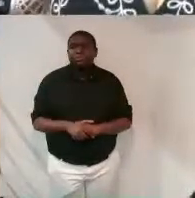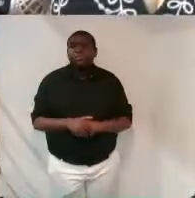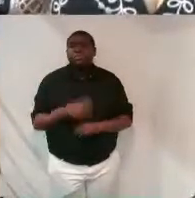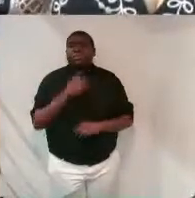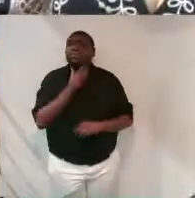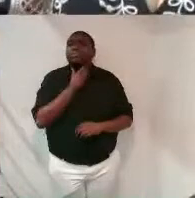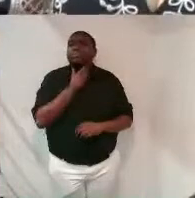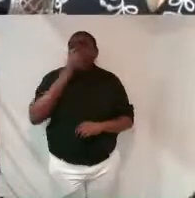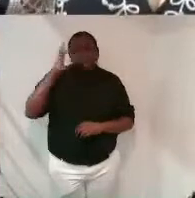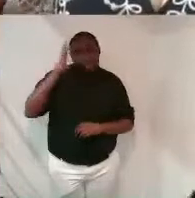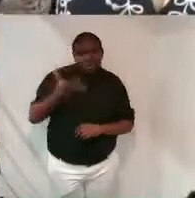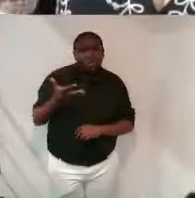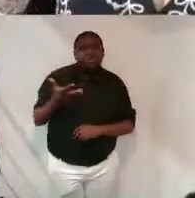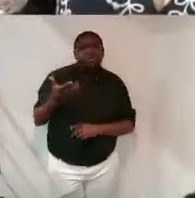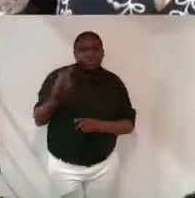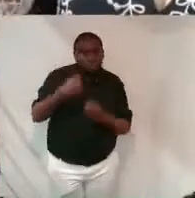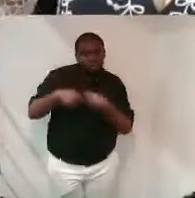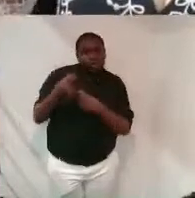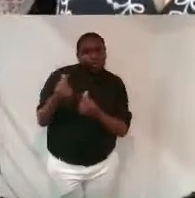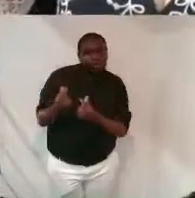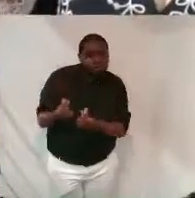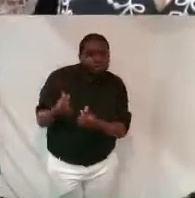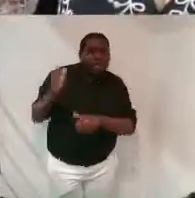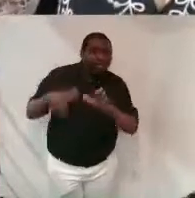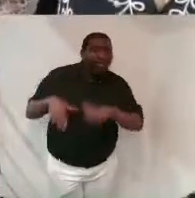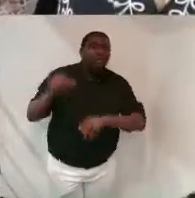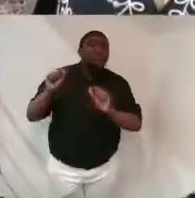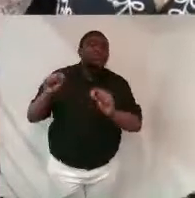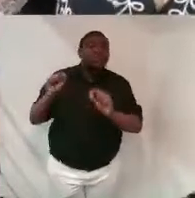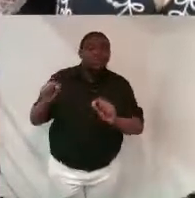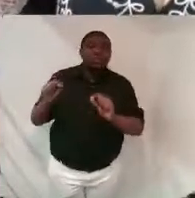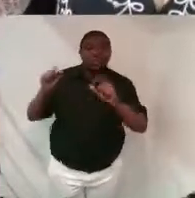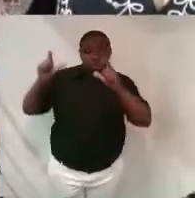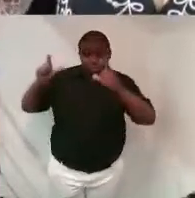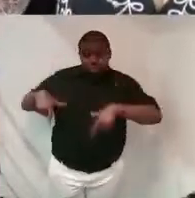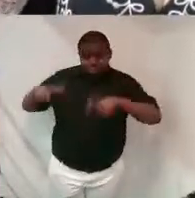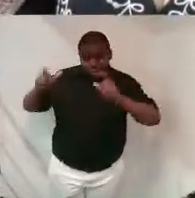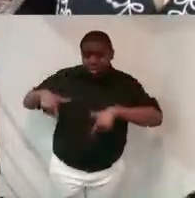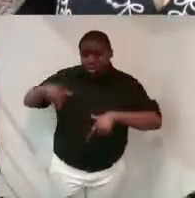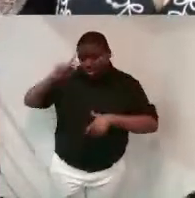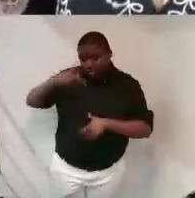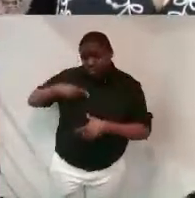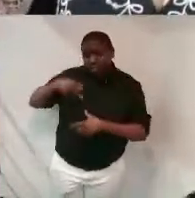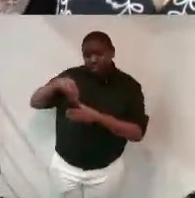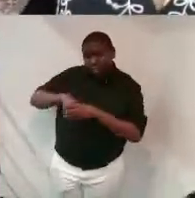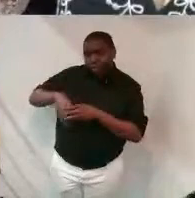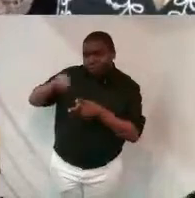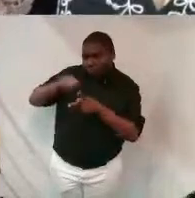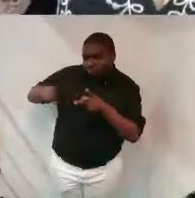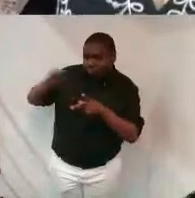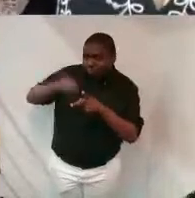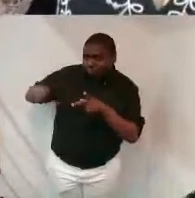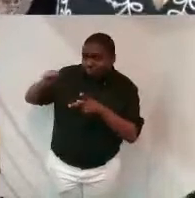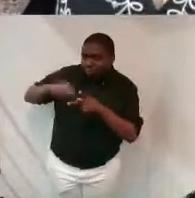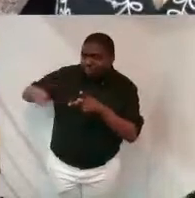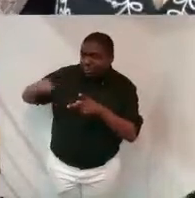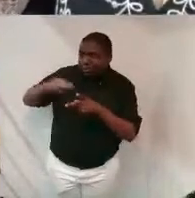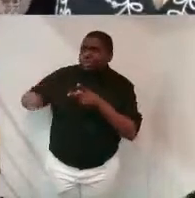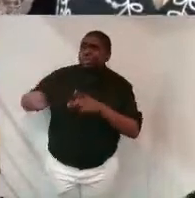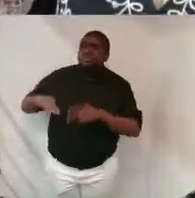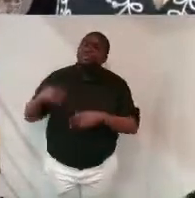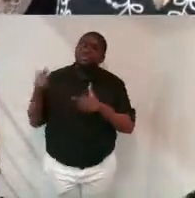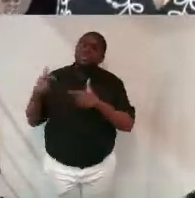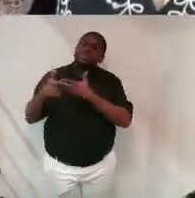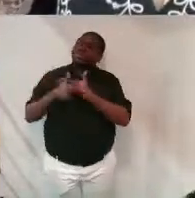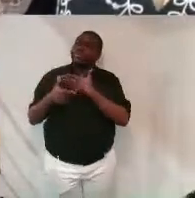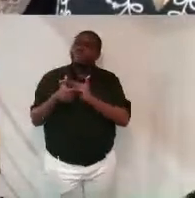decisória, autonomia financeira, muitas vezes acabam sendo departamentos dos próprios municípios, não cumprindo, portanto, a sua